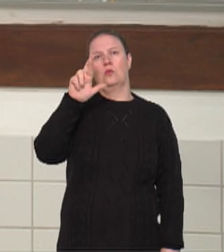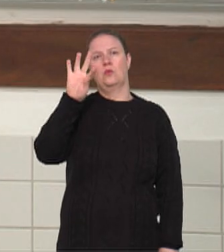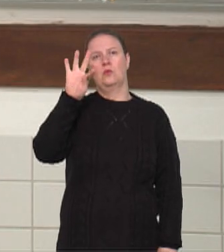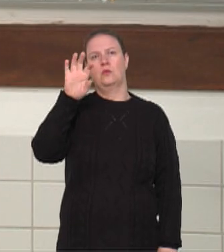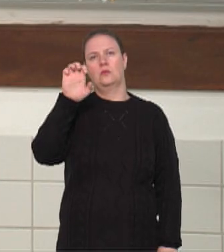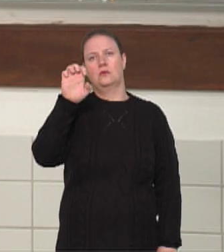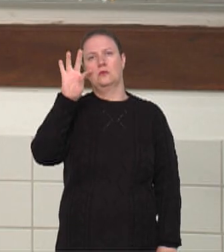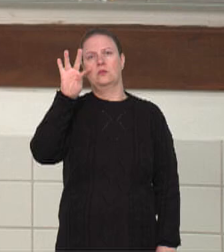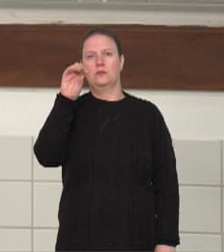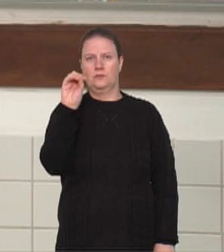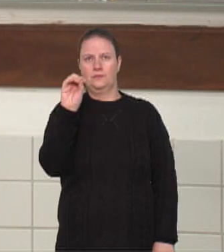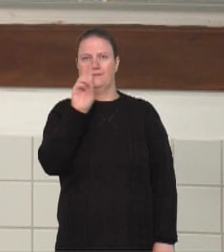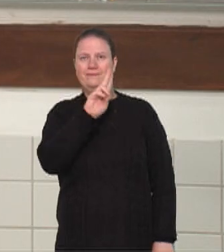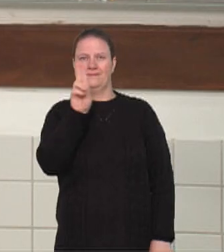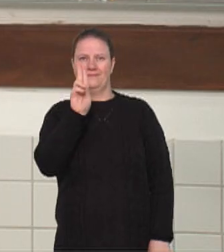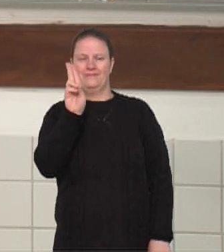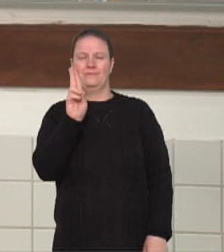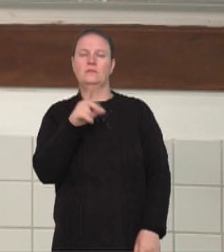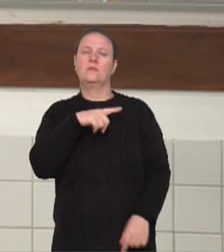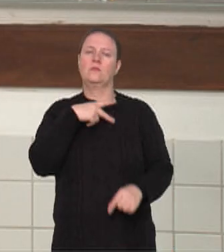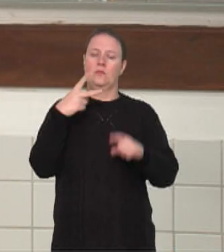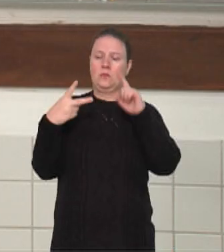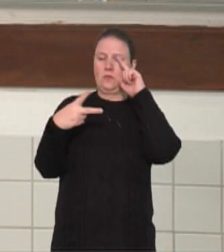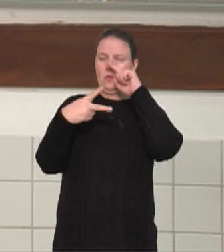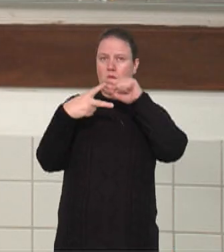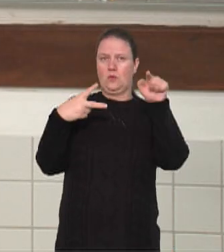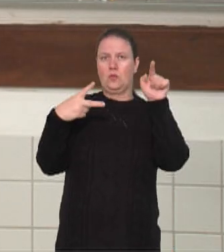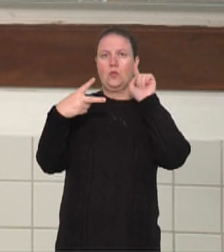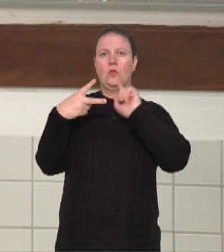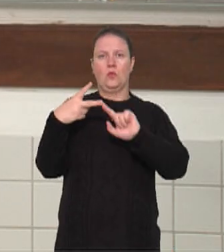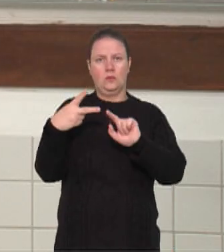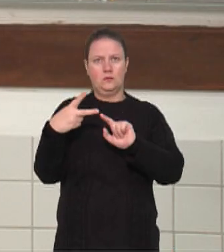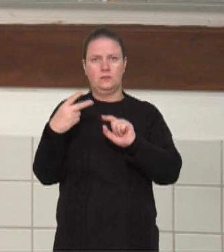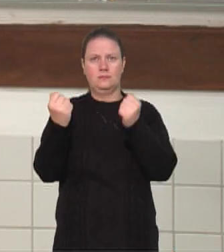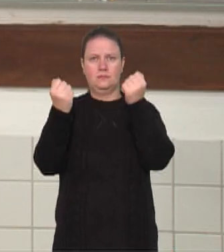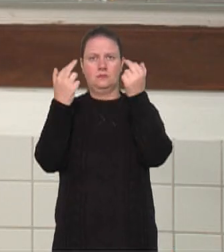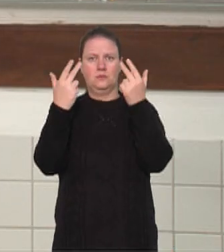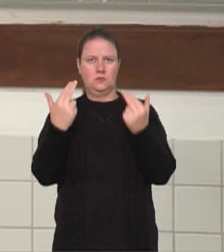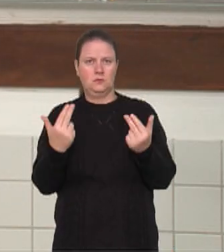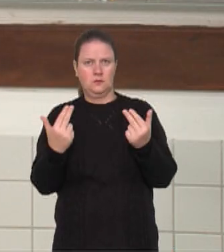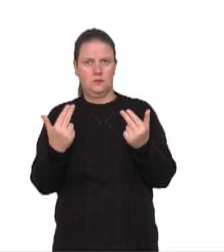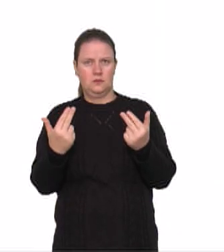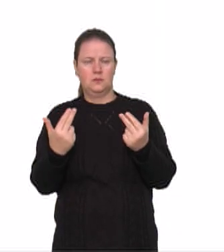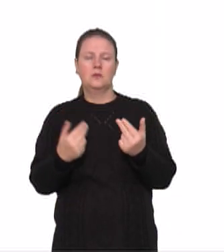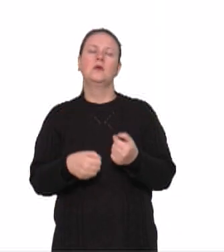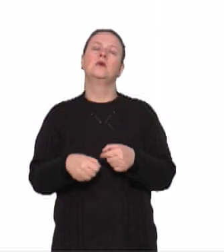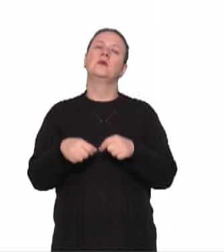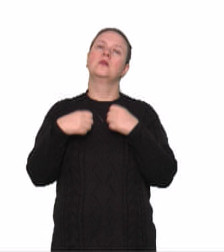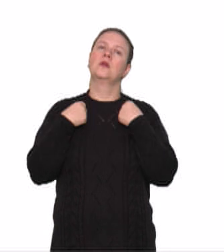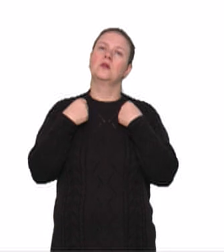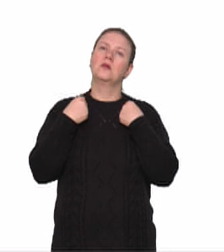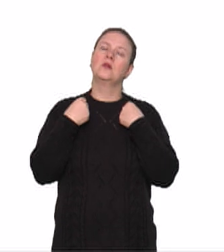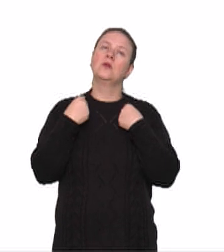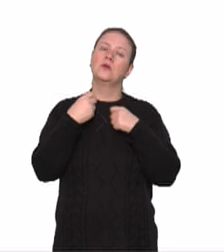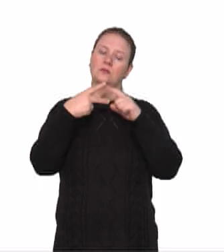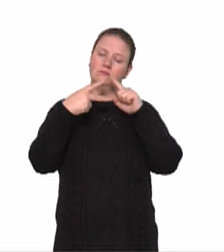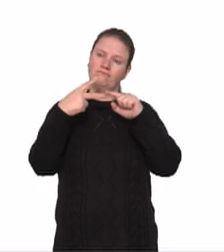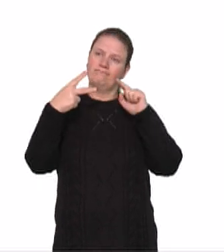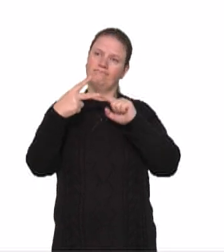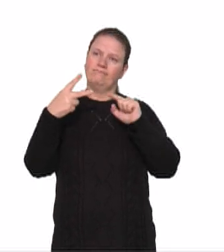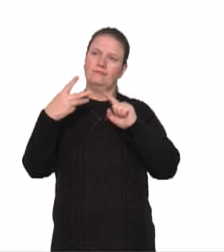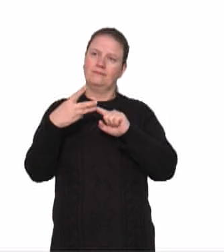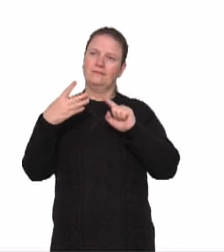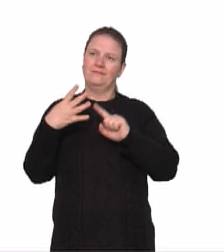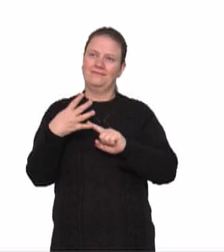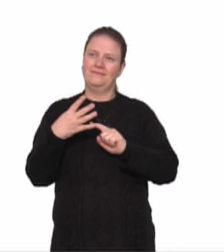nós temos 2 duplas de rimas paralelas, seio e anseio, pesado e rajado. Certo?